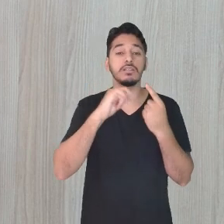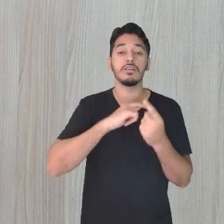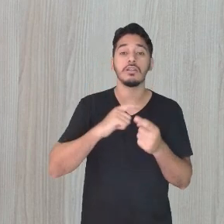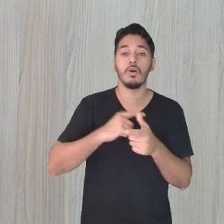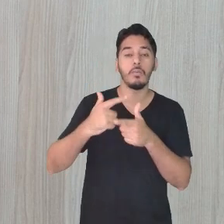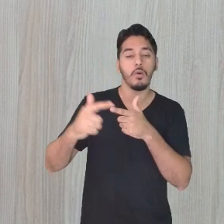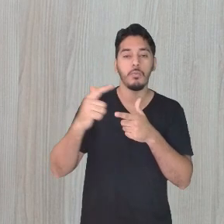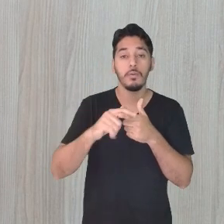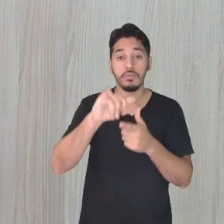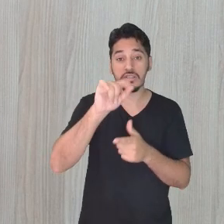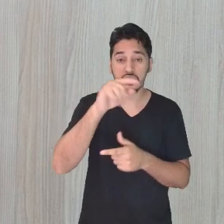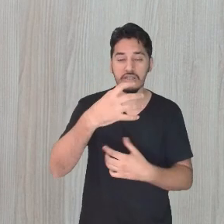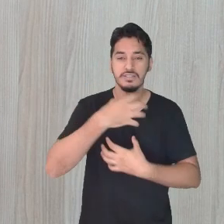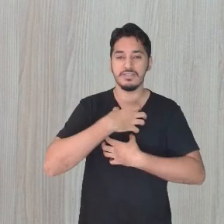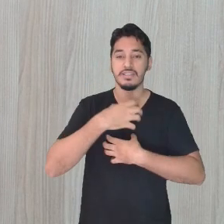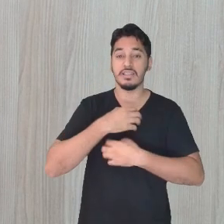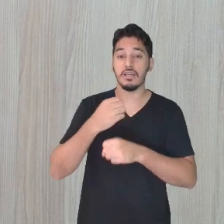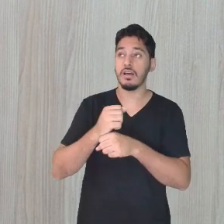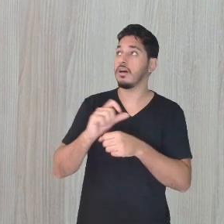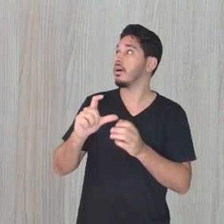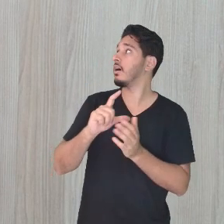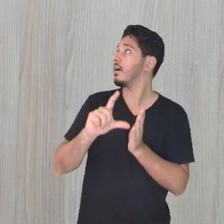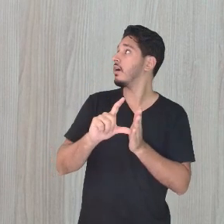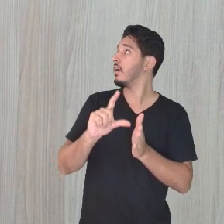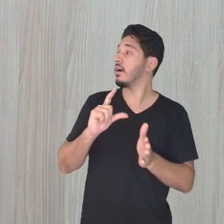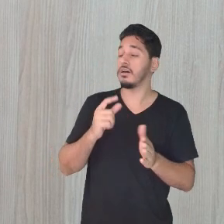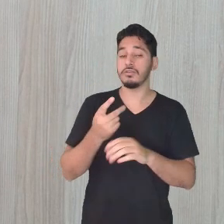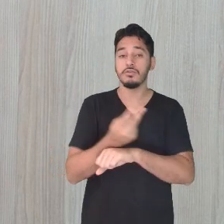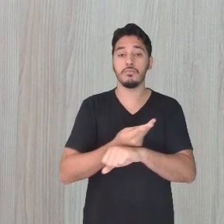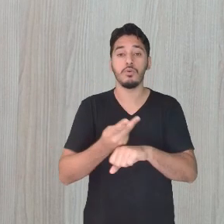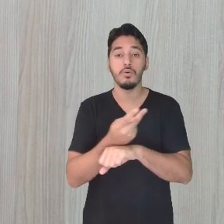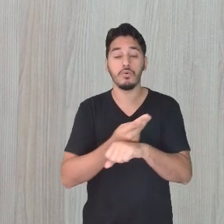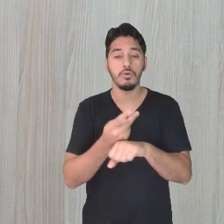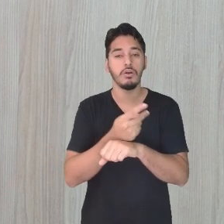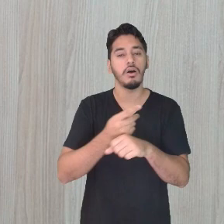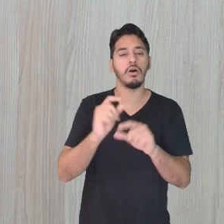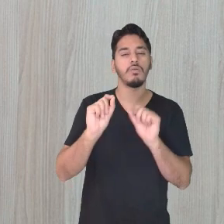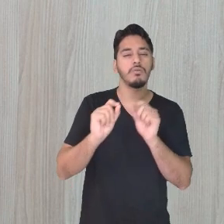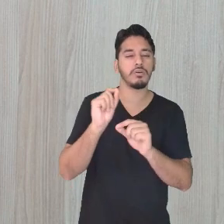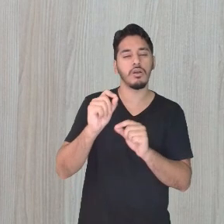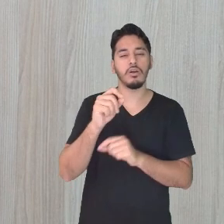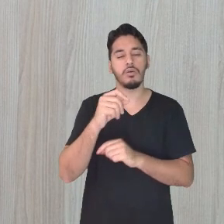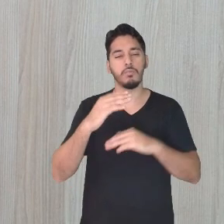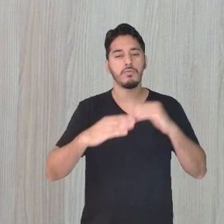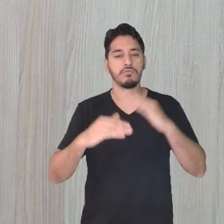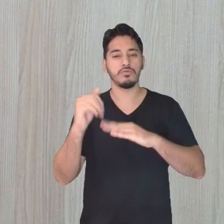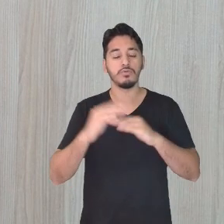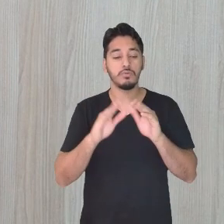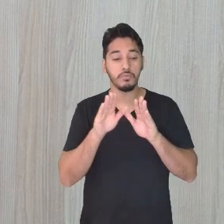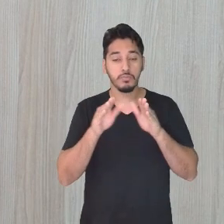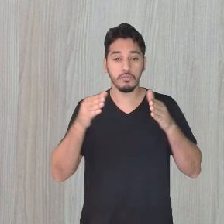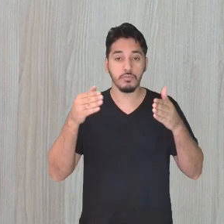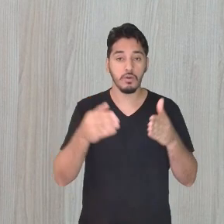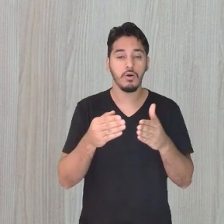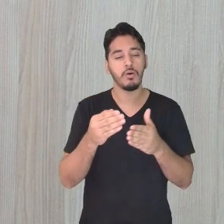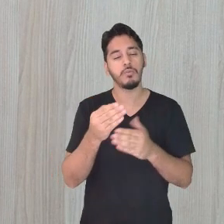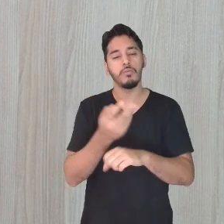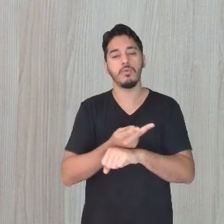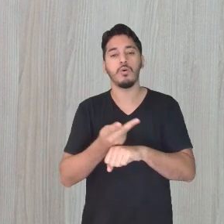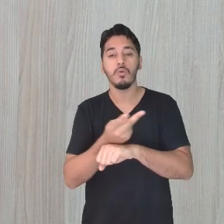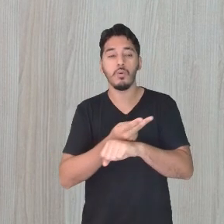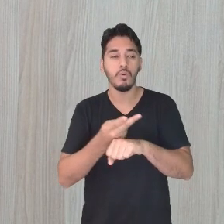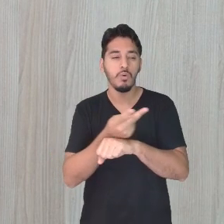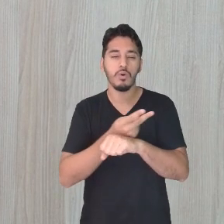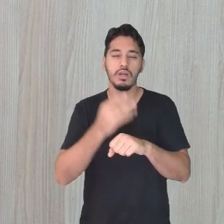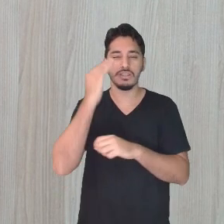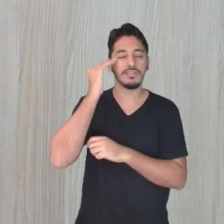coisa antes, procurar realmente o dentista, o profissional, não é, específico, para ele identificar e encaminhar. Porque é